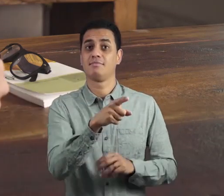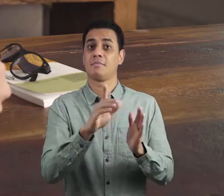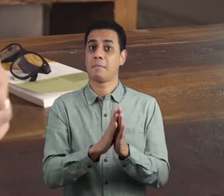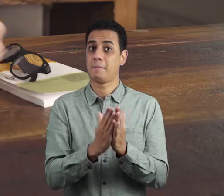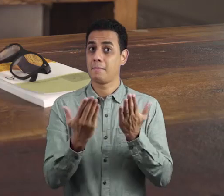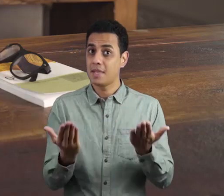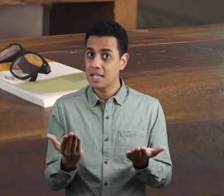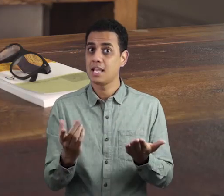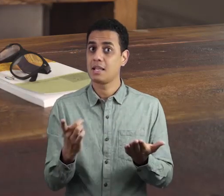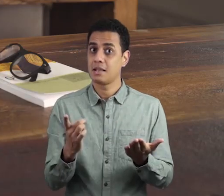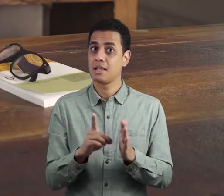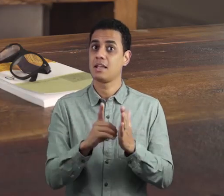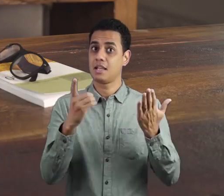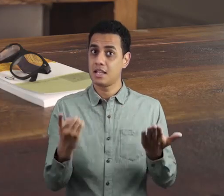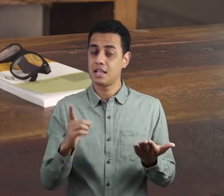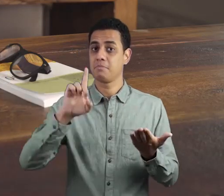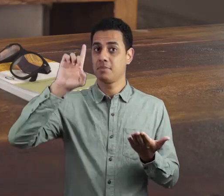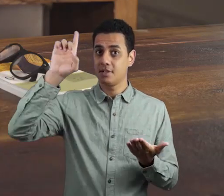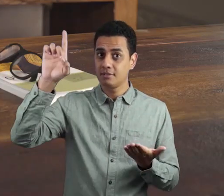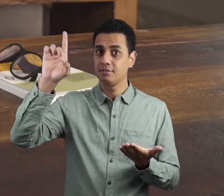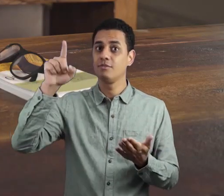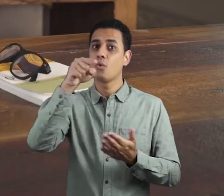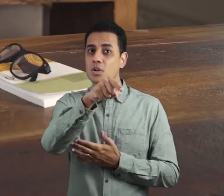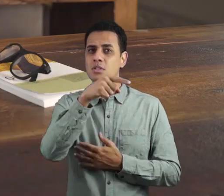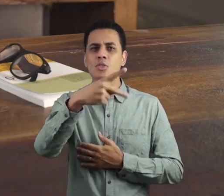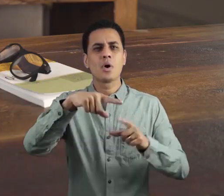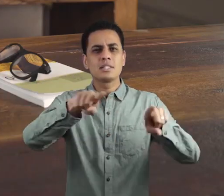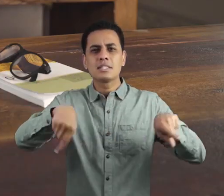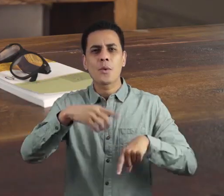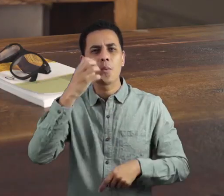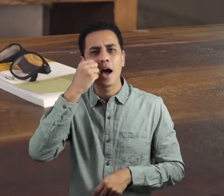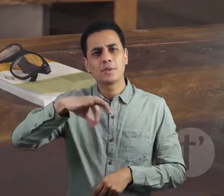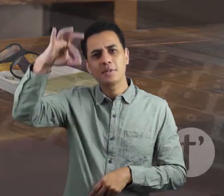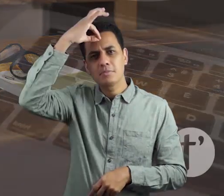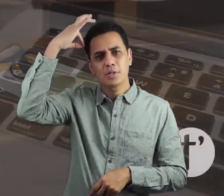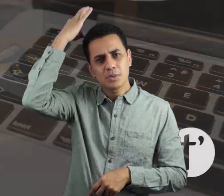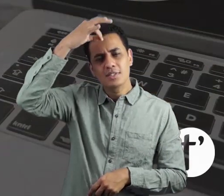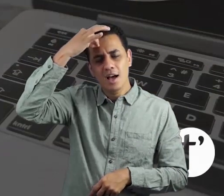nos cercam. Deus abençoe vocês. Um grande beijo, igreja querida, amigo que nos ouve.